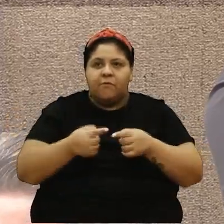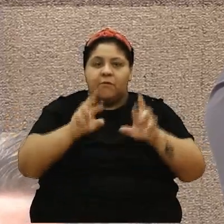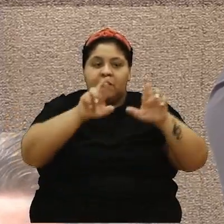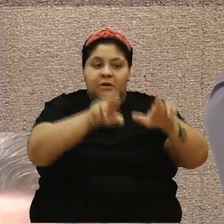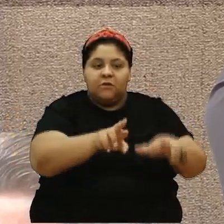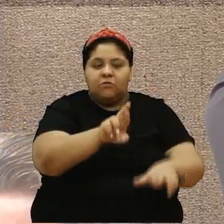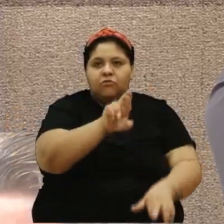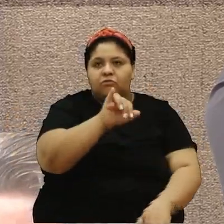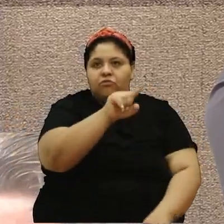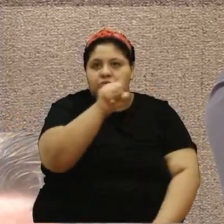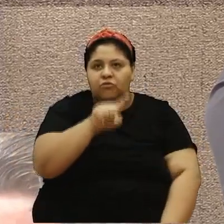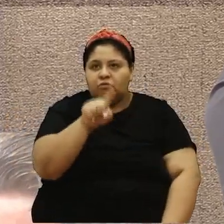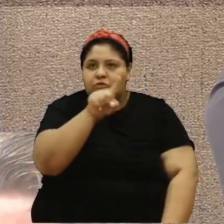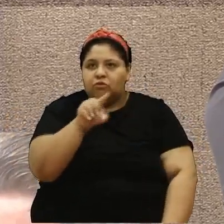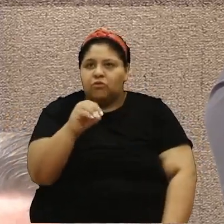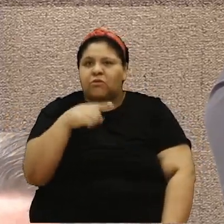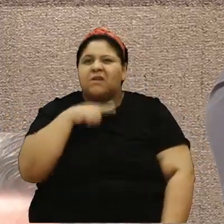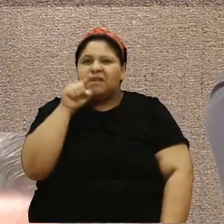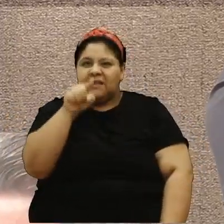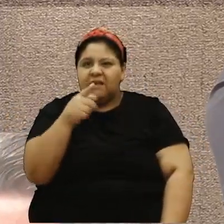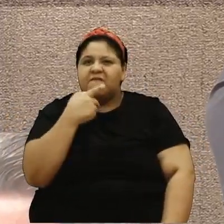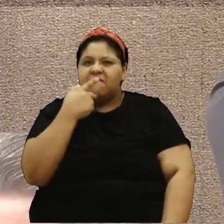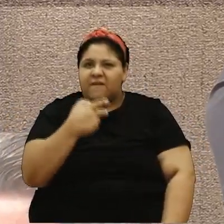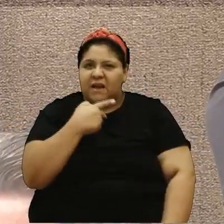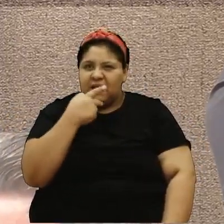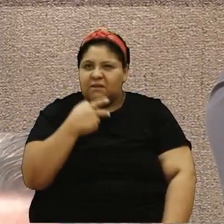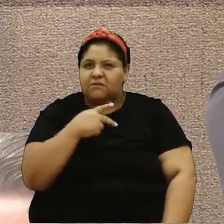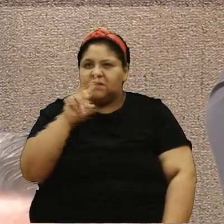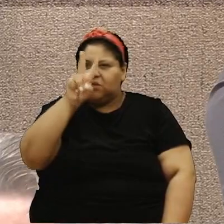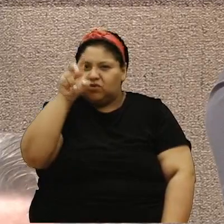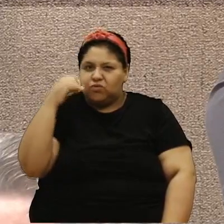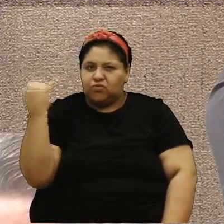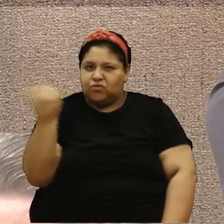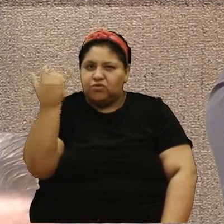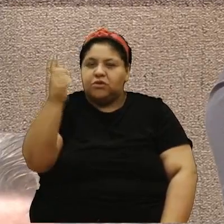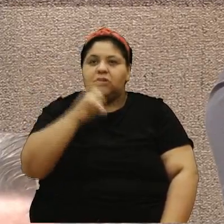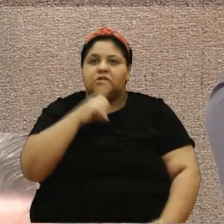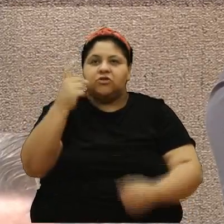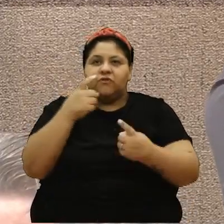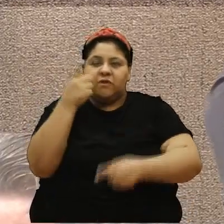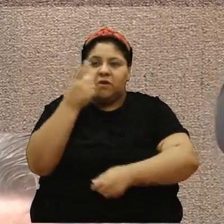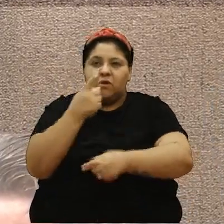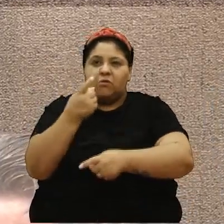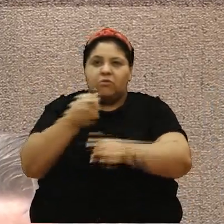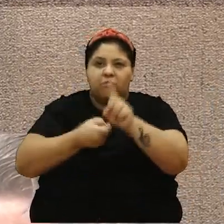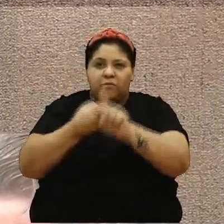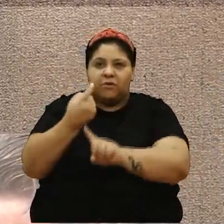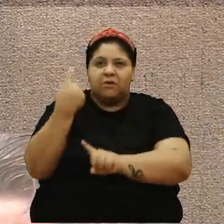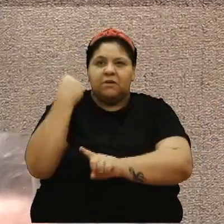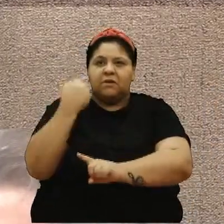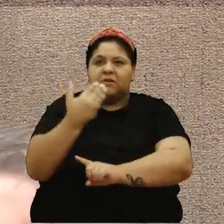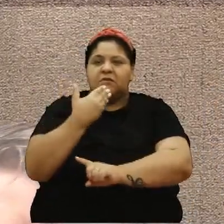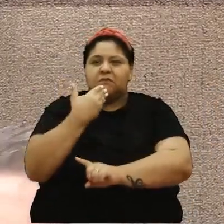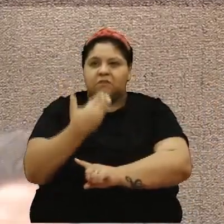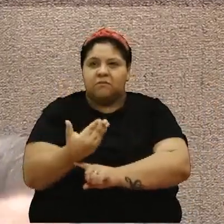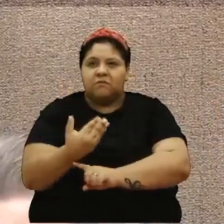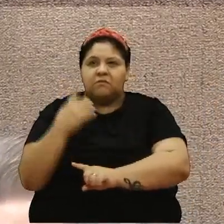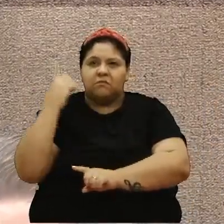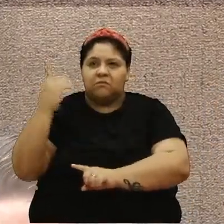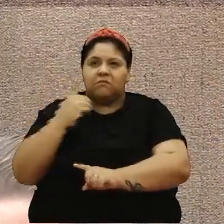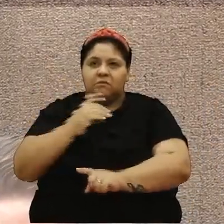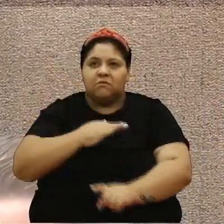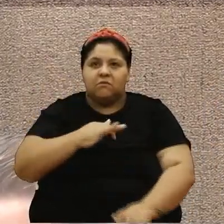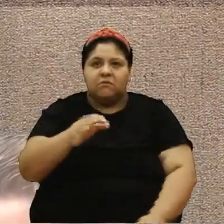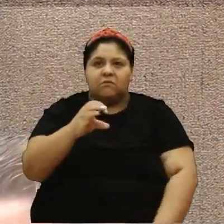Risso. O senhor tem levantado essa bandeira importante aí, e nós tivemos há alguns meses lá também peticionando ao deputado federal Osmar